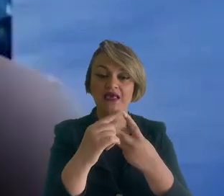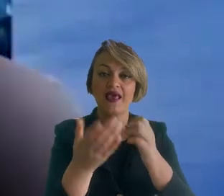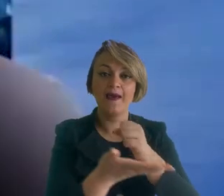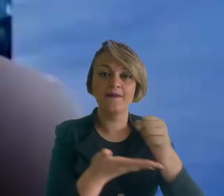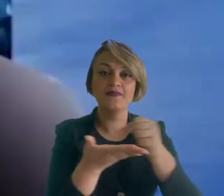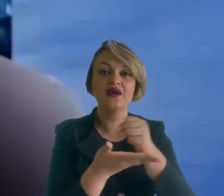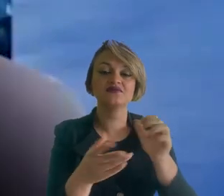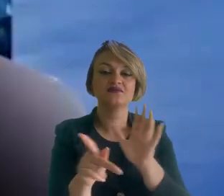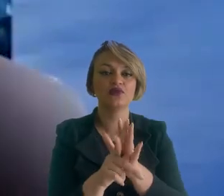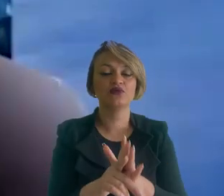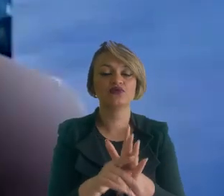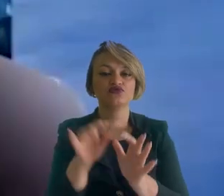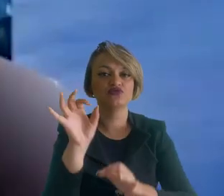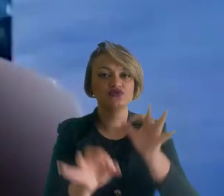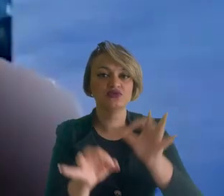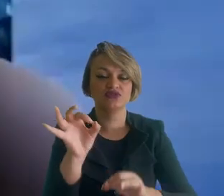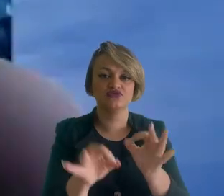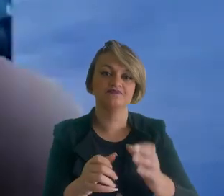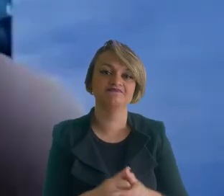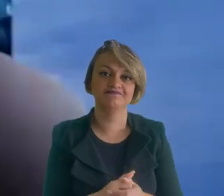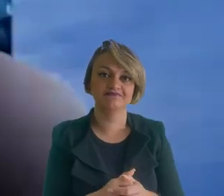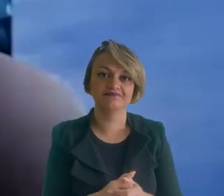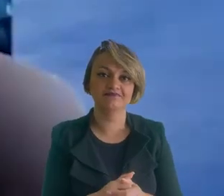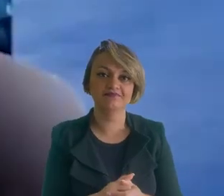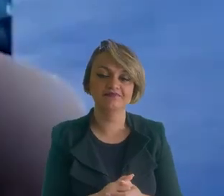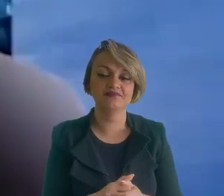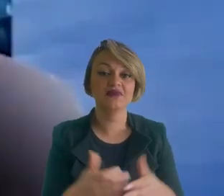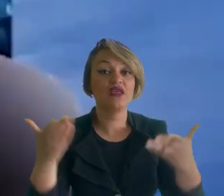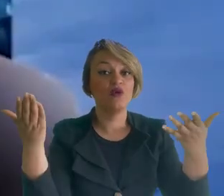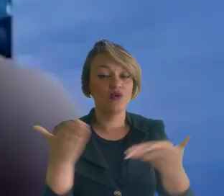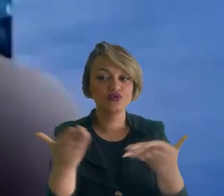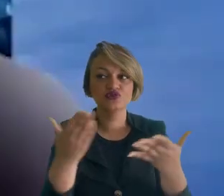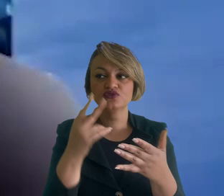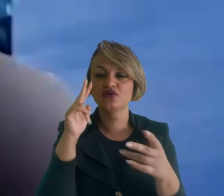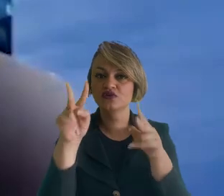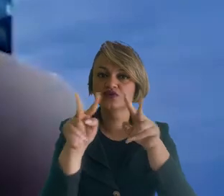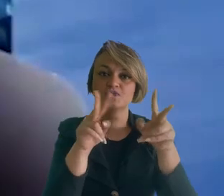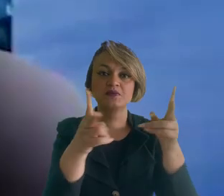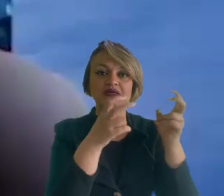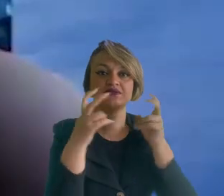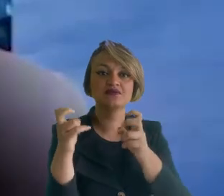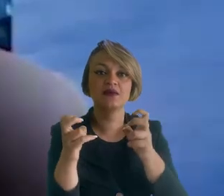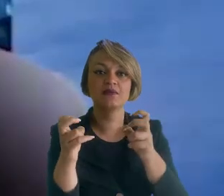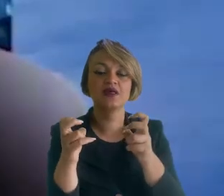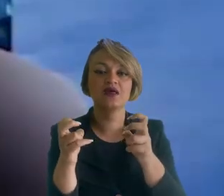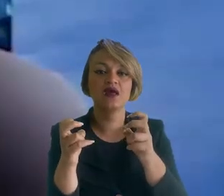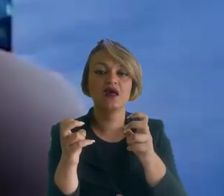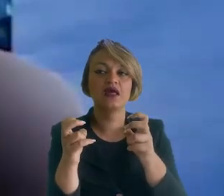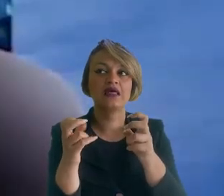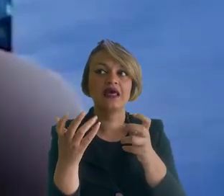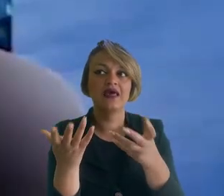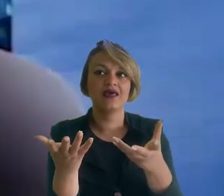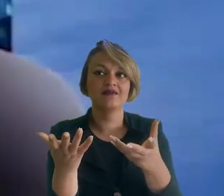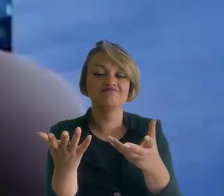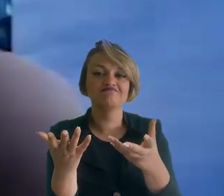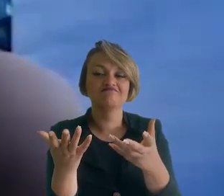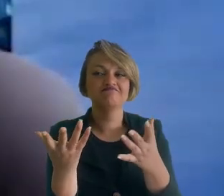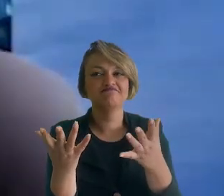sistema jurídico dos países do Hemisfério ocidental e hoje a gente pode destacar como